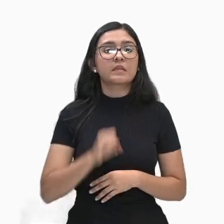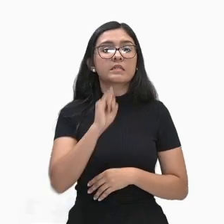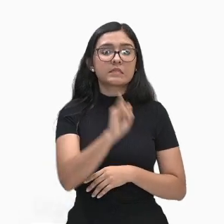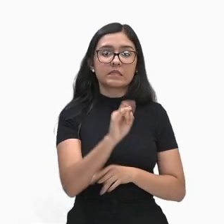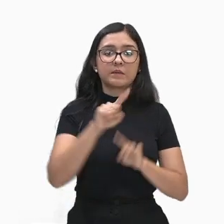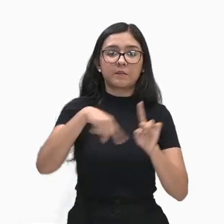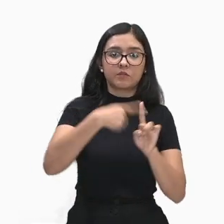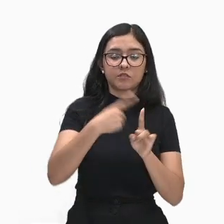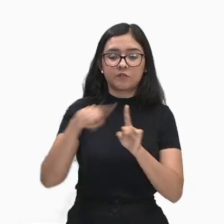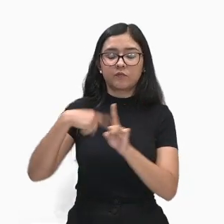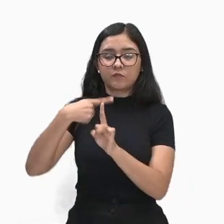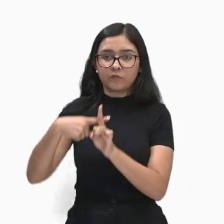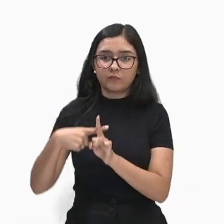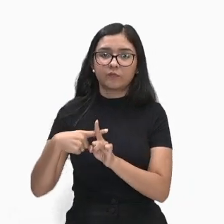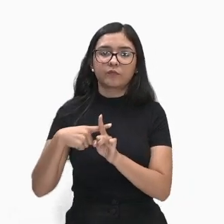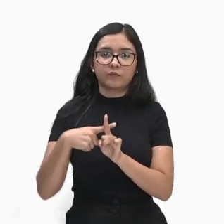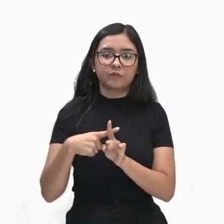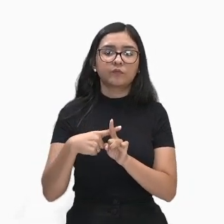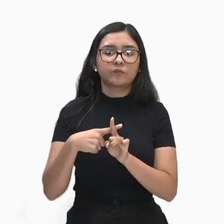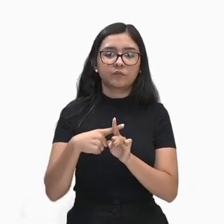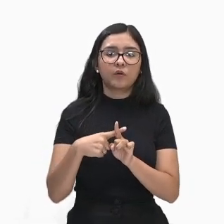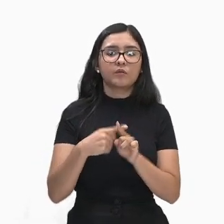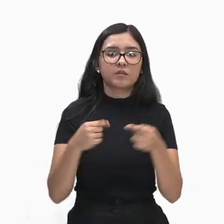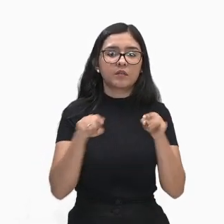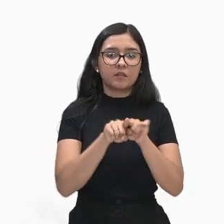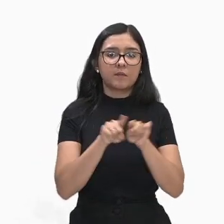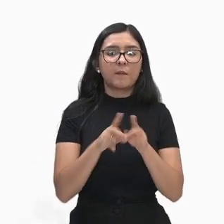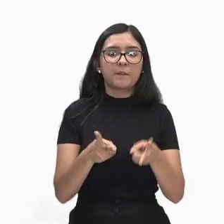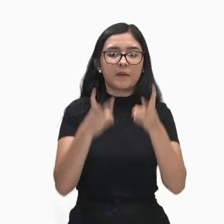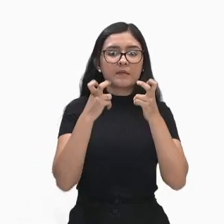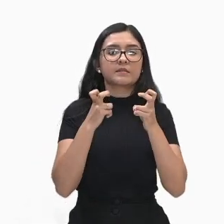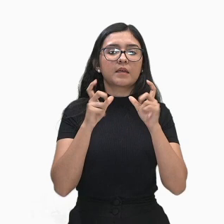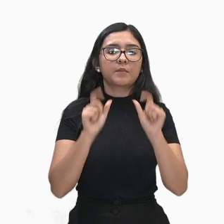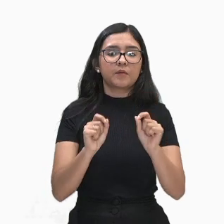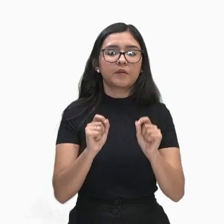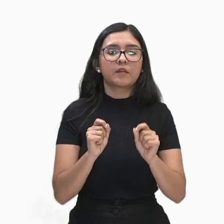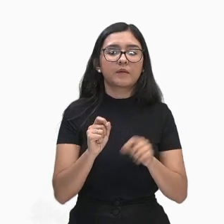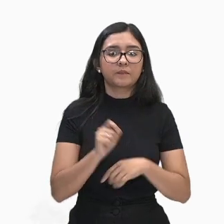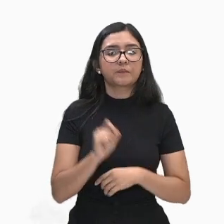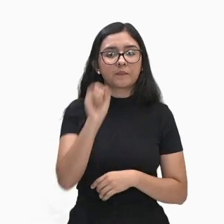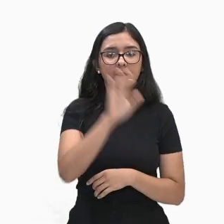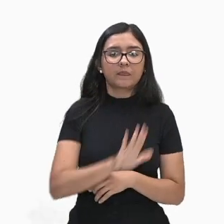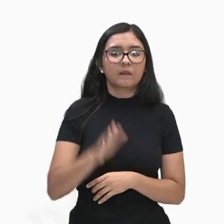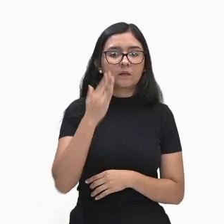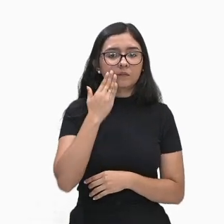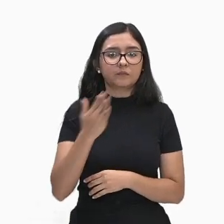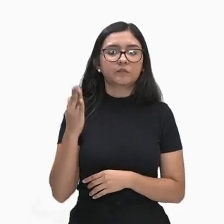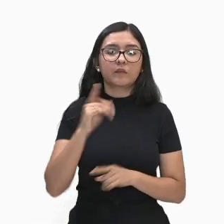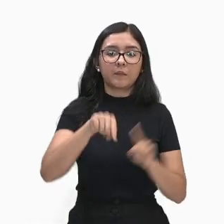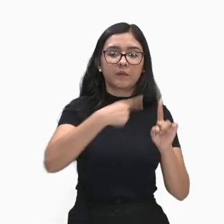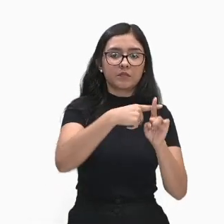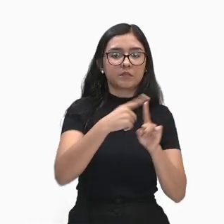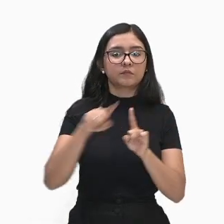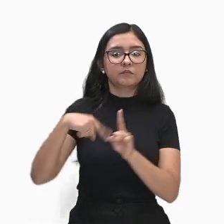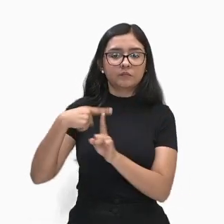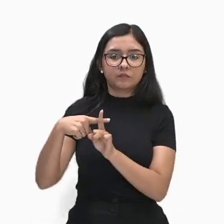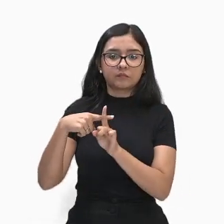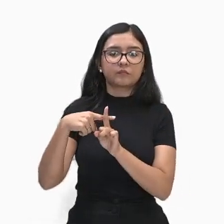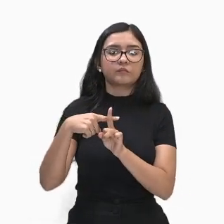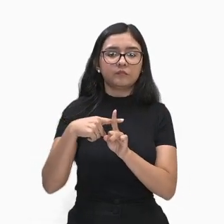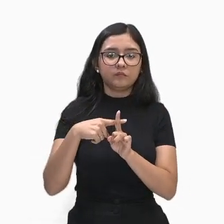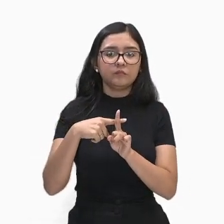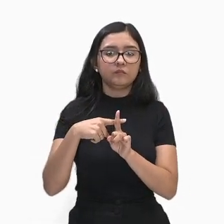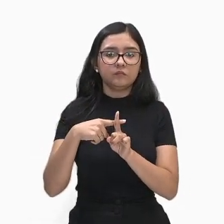sinal vão gerar forças de repulsão, como você vê aqui, ó. Cargas de sinais iguais, a força é de